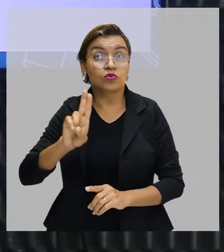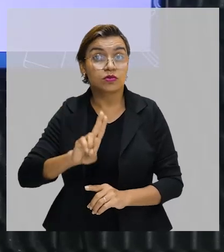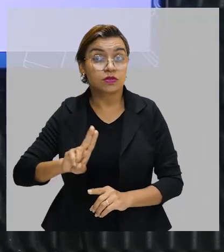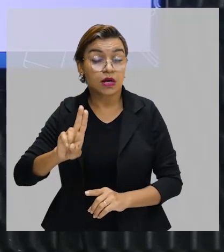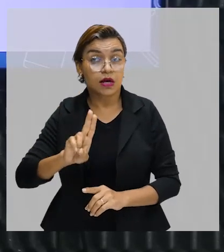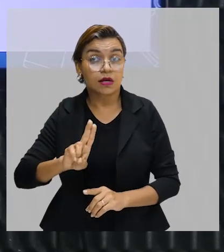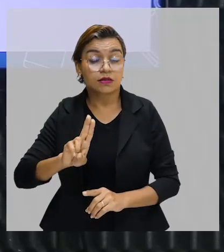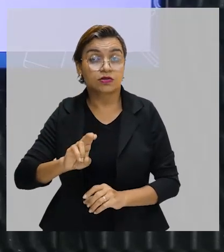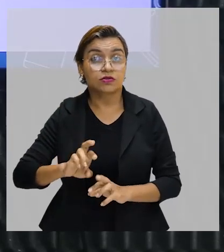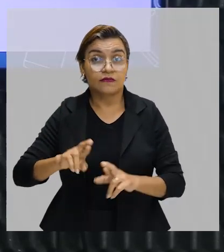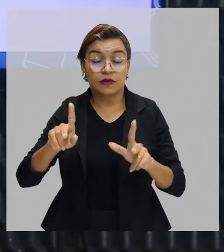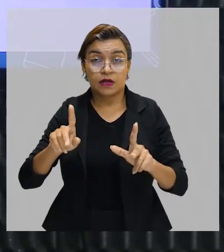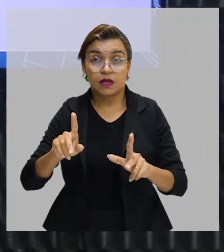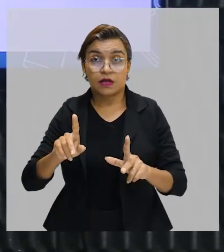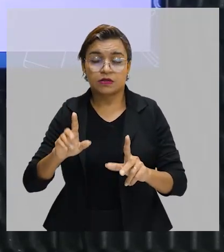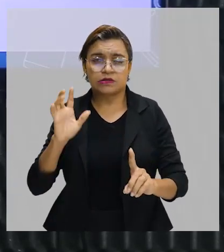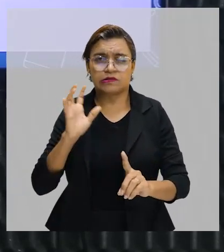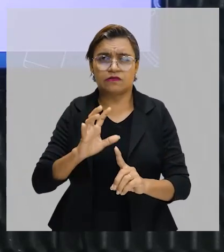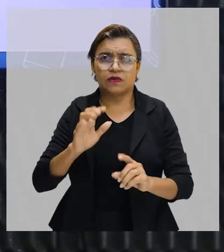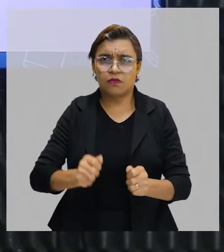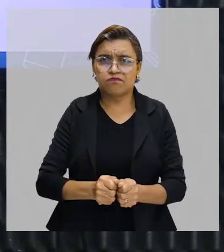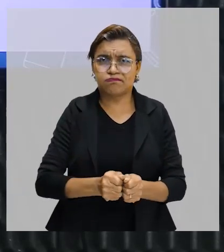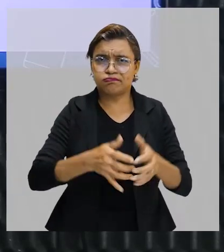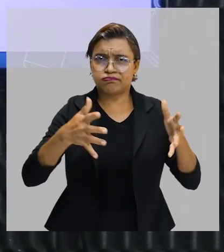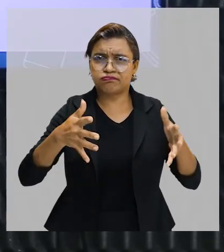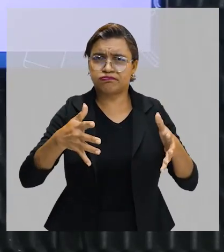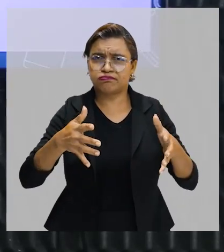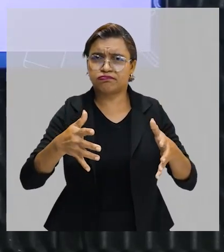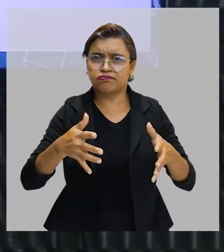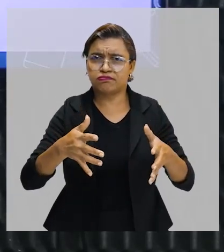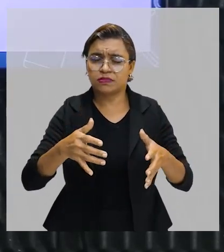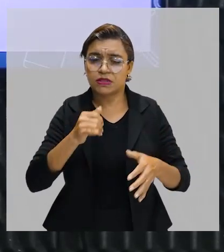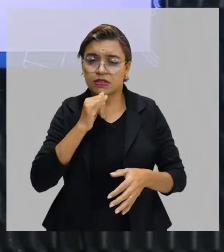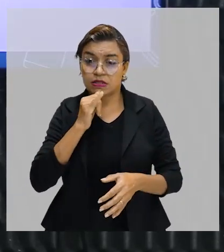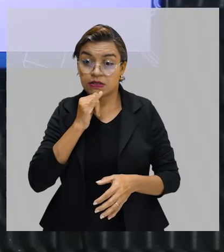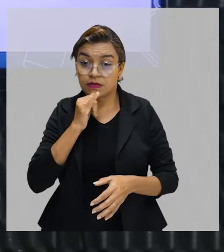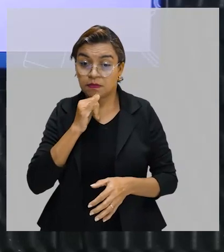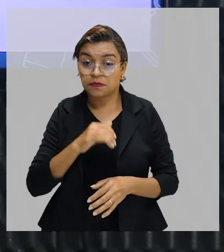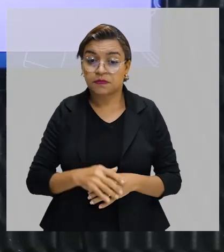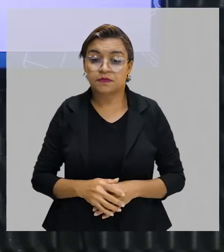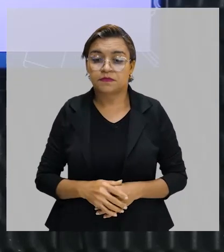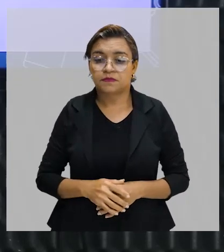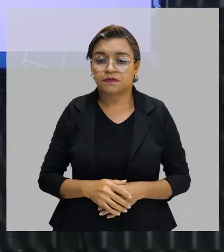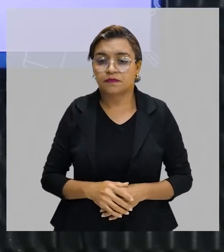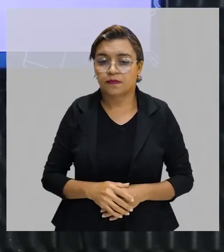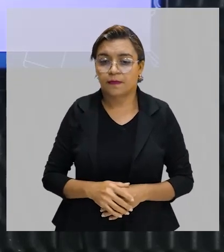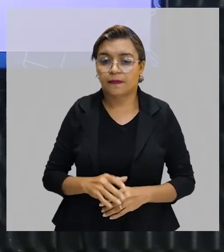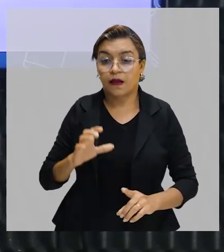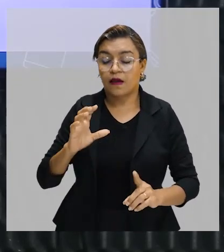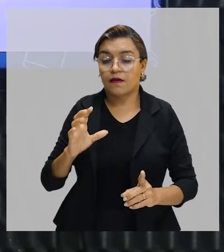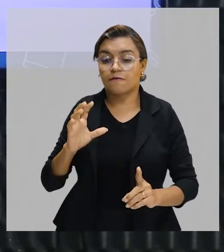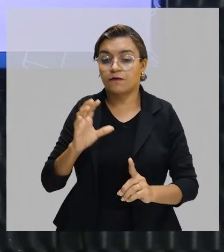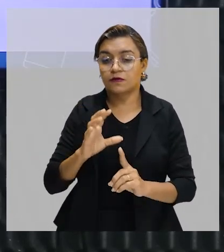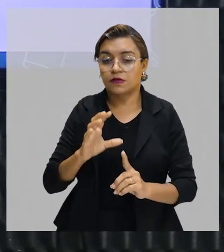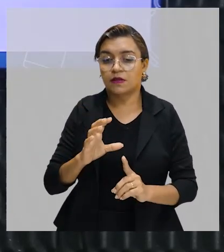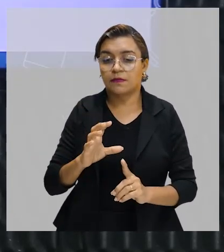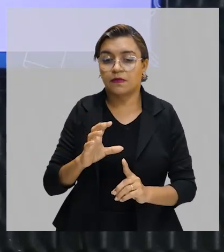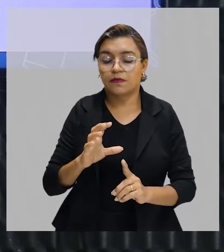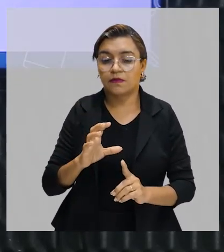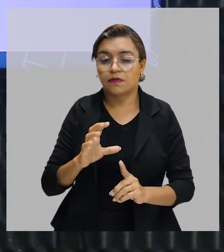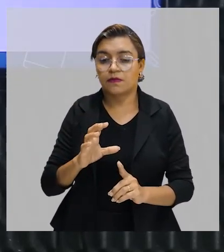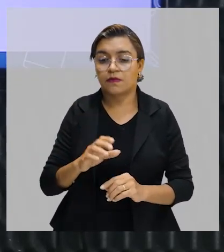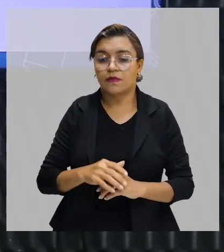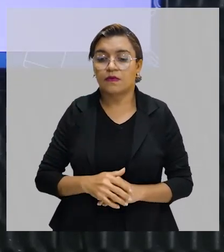e rapidamente, né, a um estado abaixo da criticidade estimulada. Tá